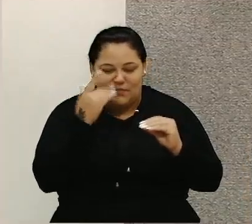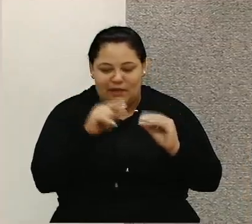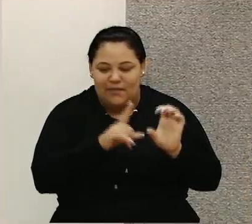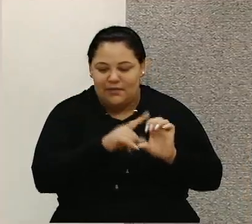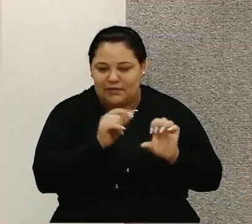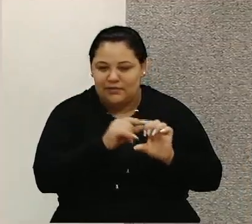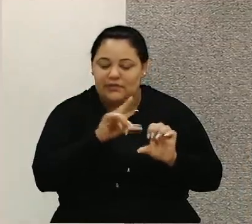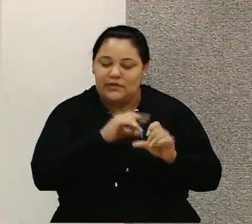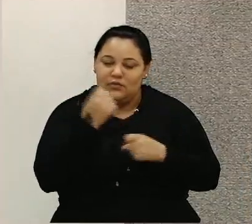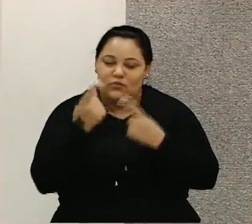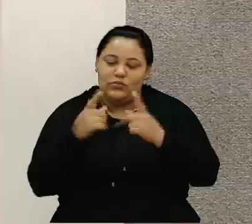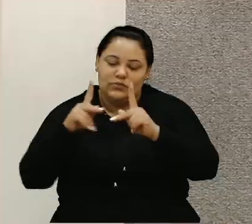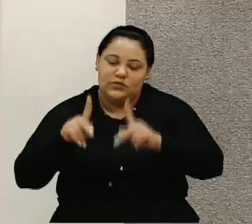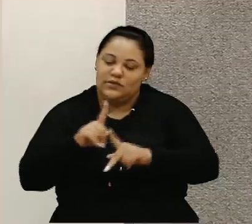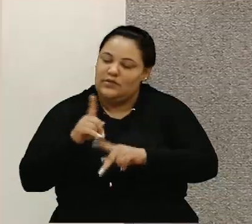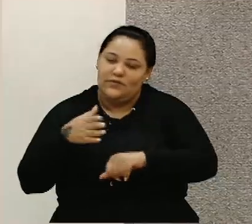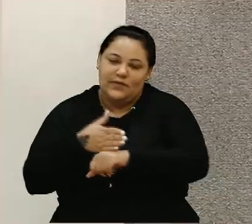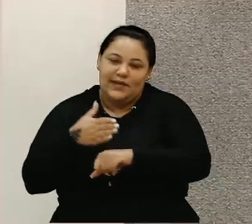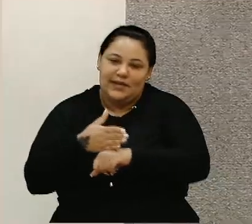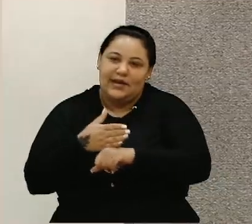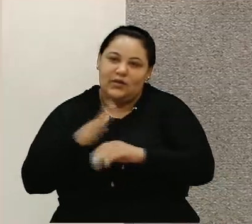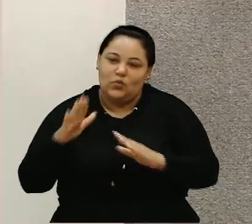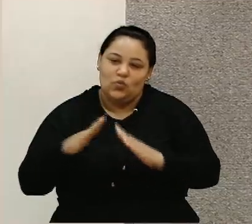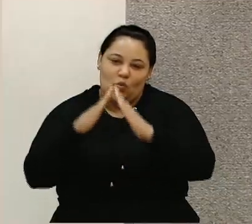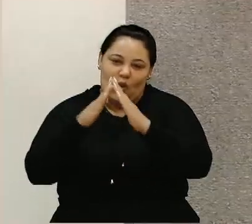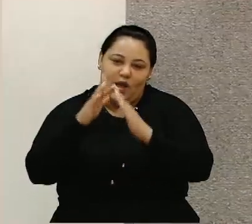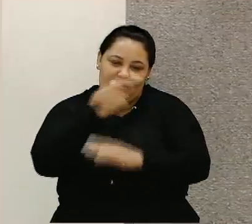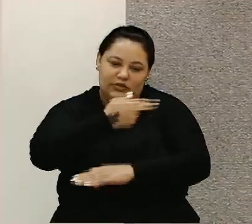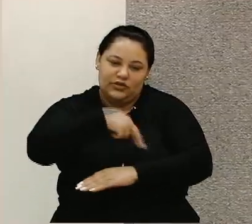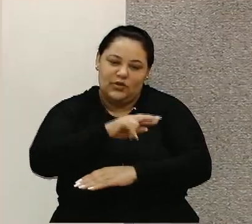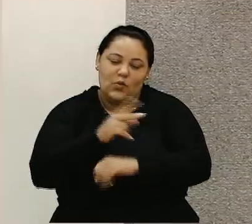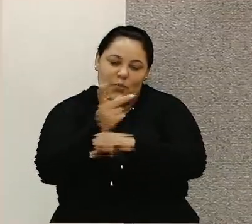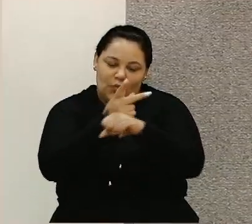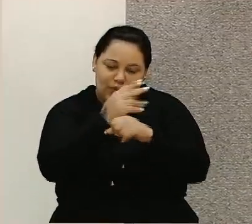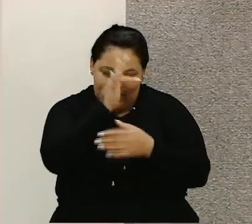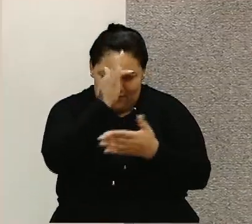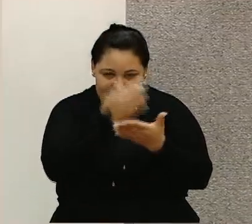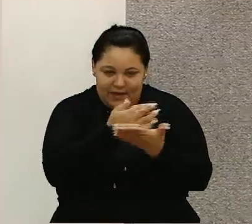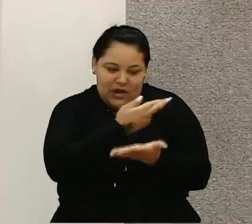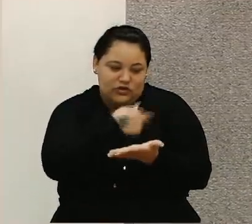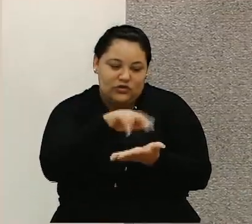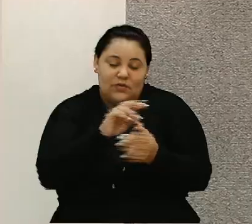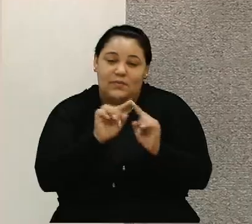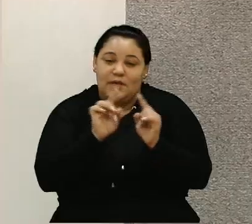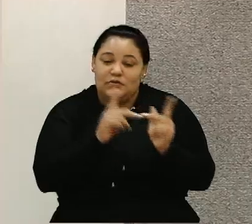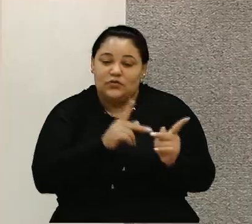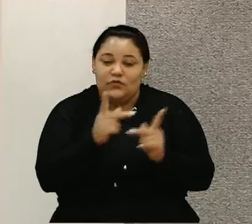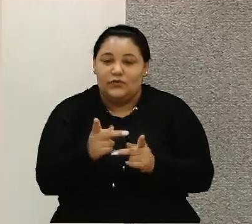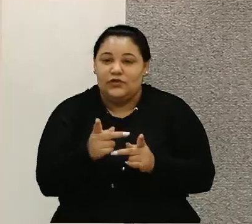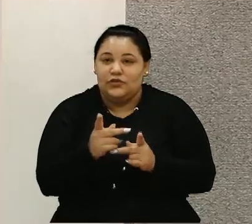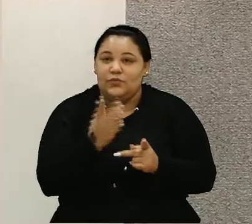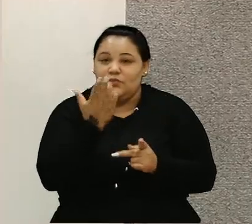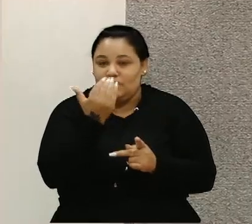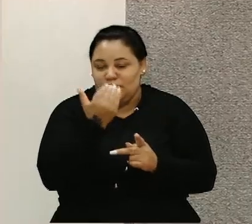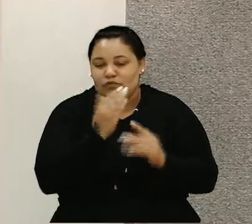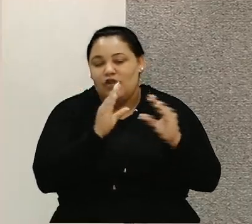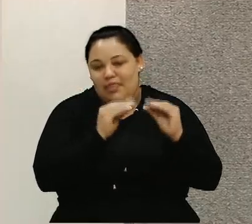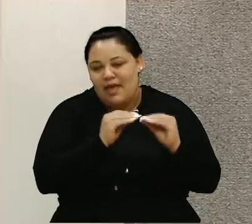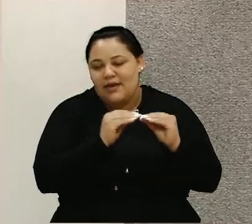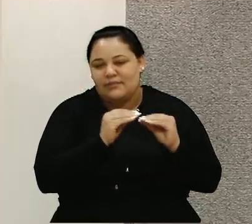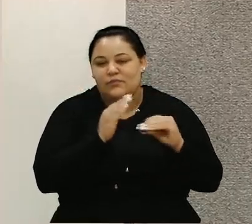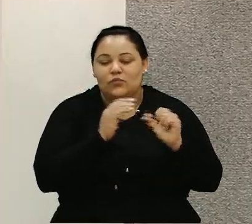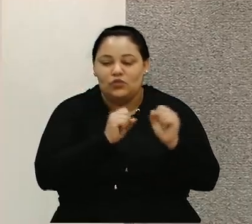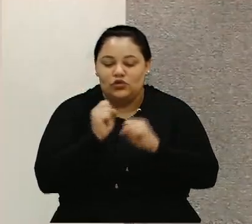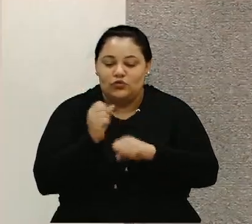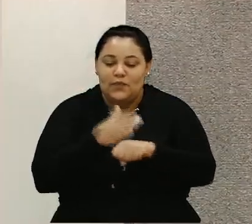um templo religioso, não vão buscar de maneira formal a fé, uma religião, mas através de um convite para um jantar, passam a integrar essa associação